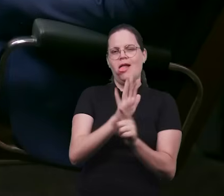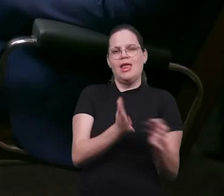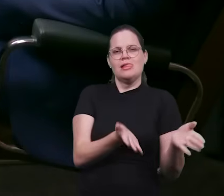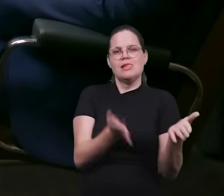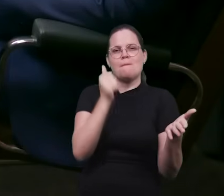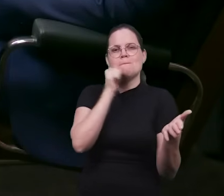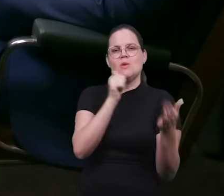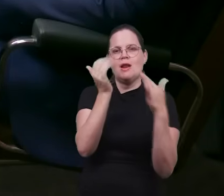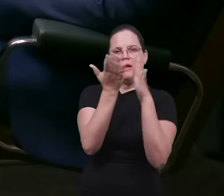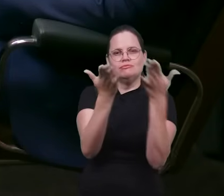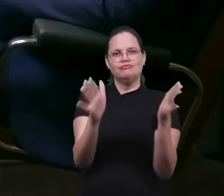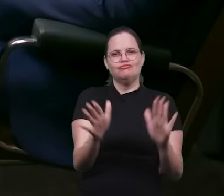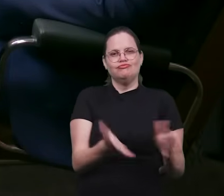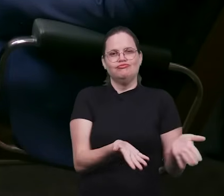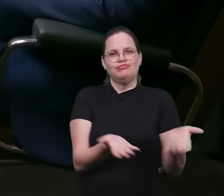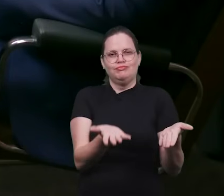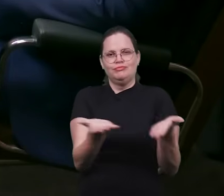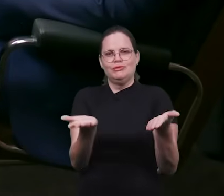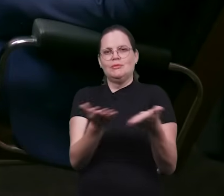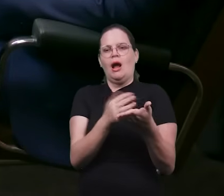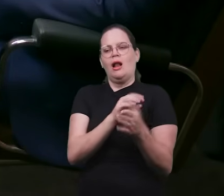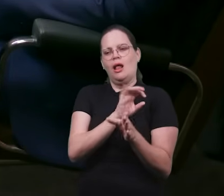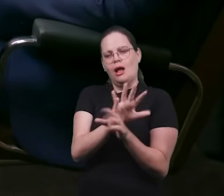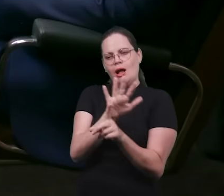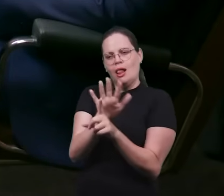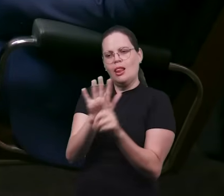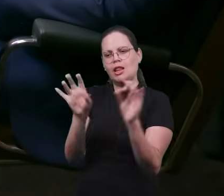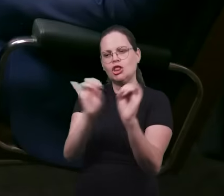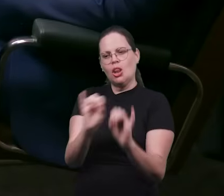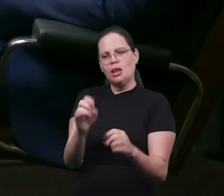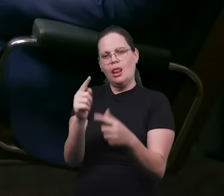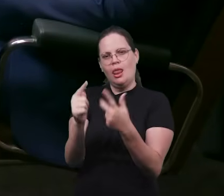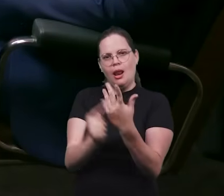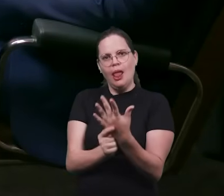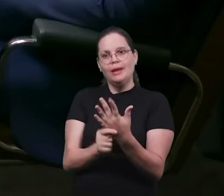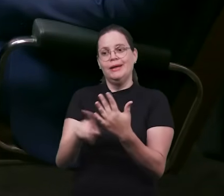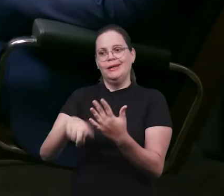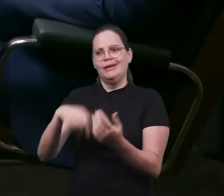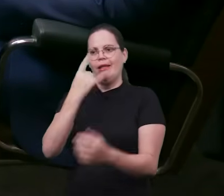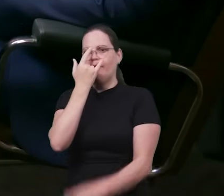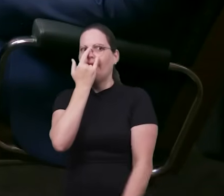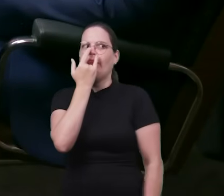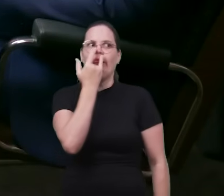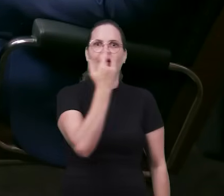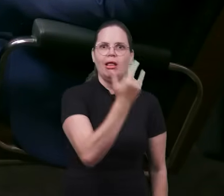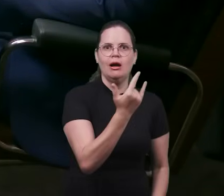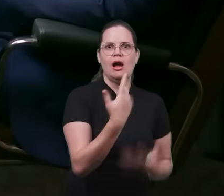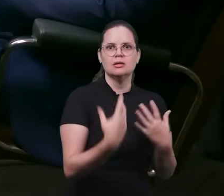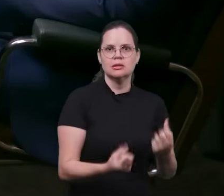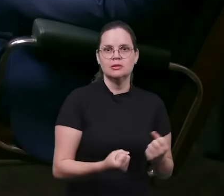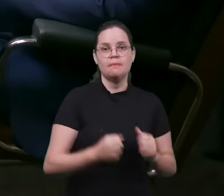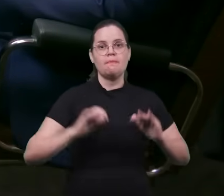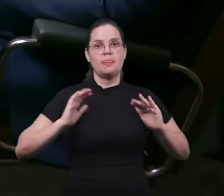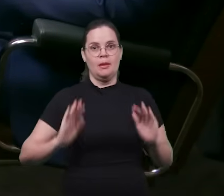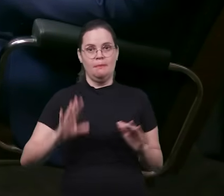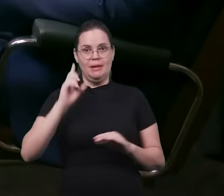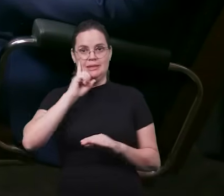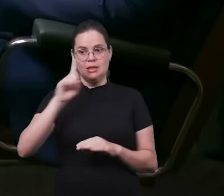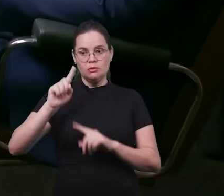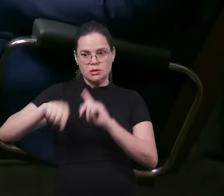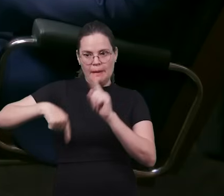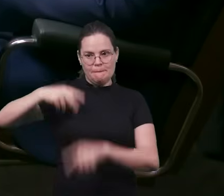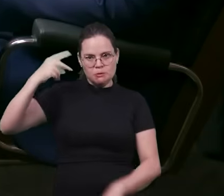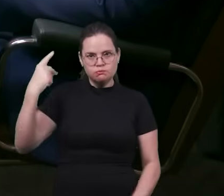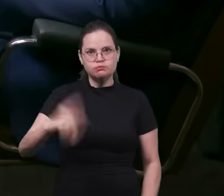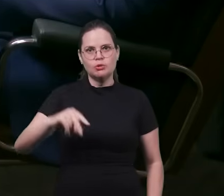E Deus tratou com o seu povo, por causa do pecado dele, mas Deus tratou com aquele que levou o povo de Deus ao